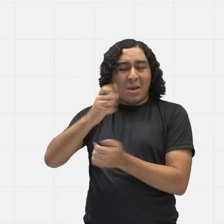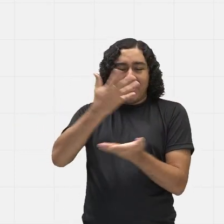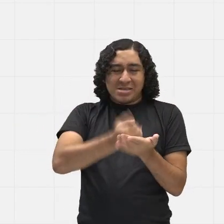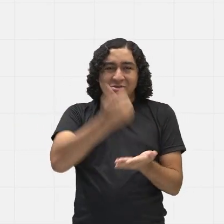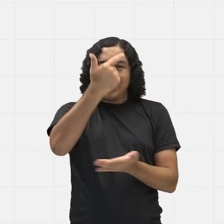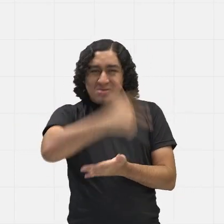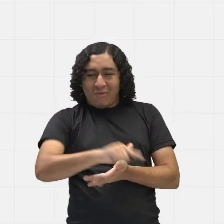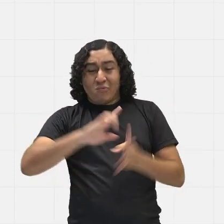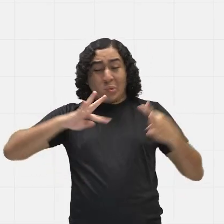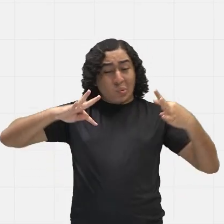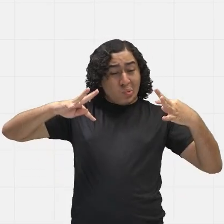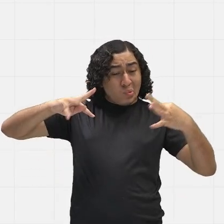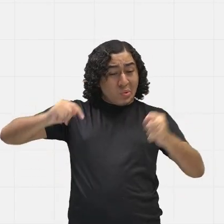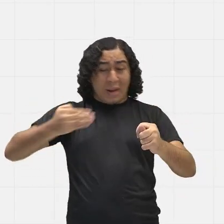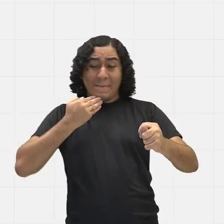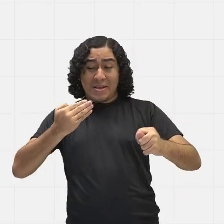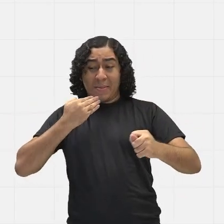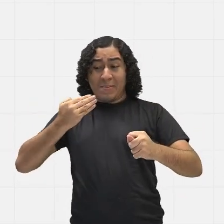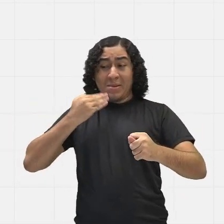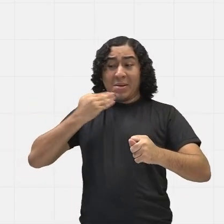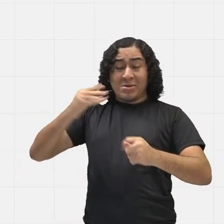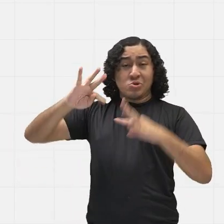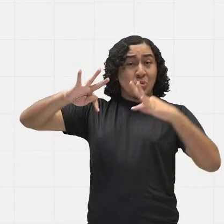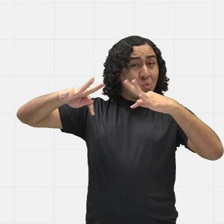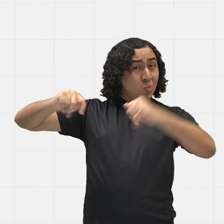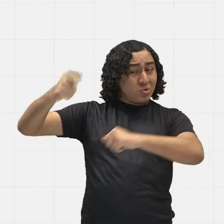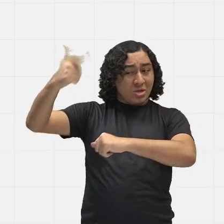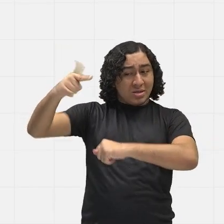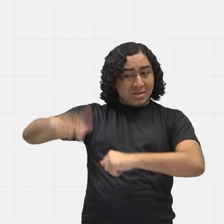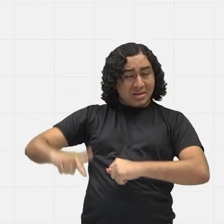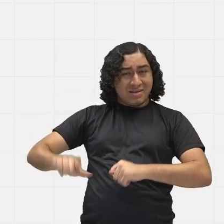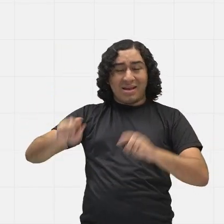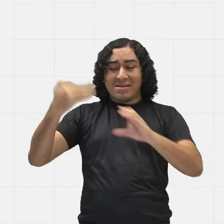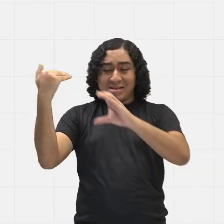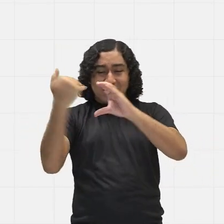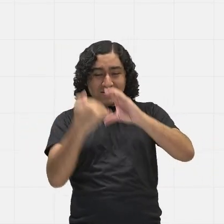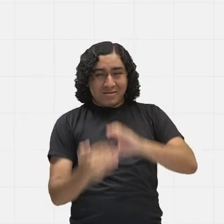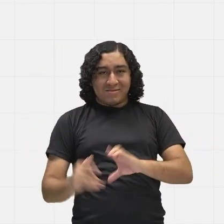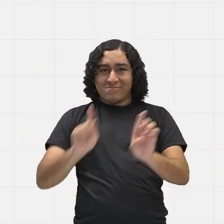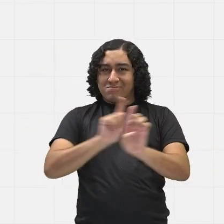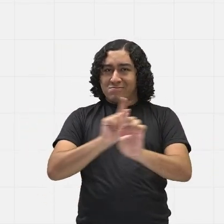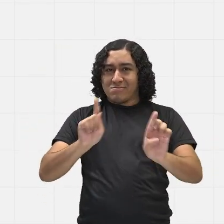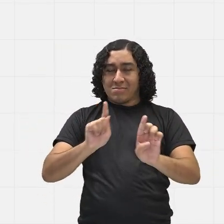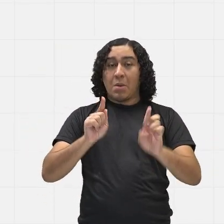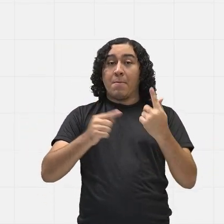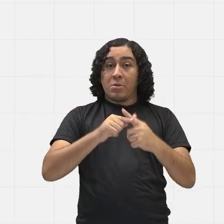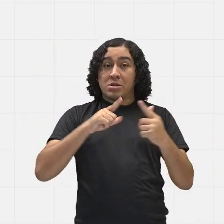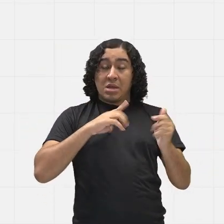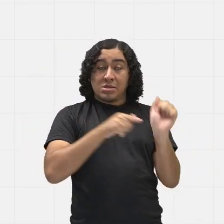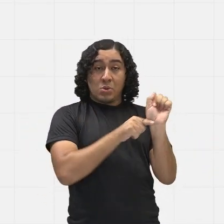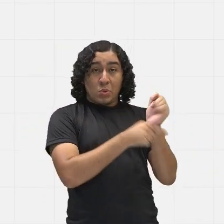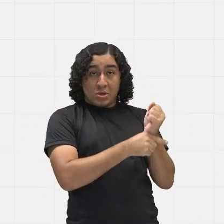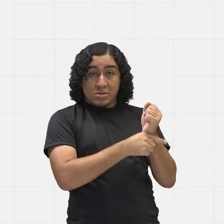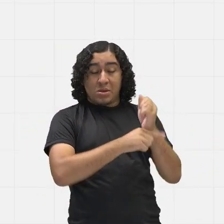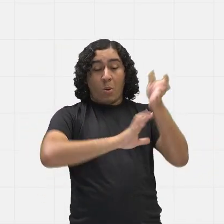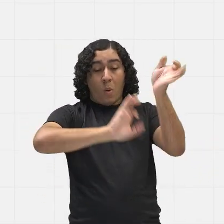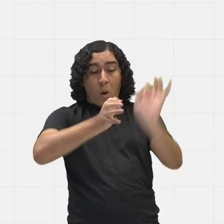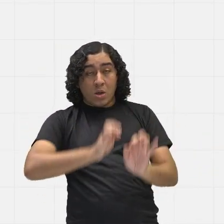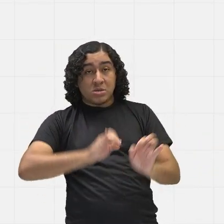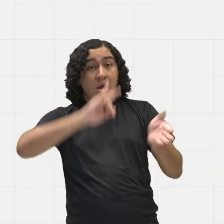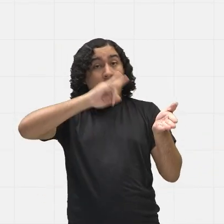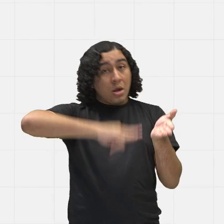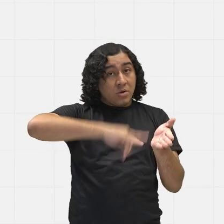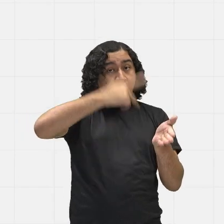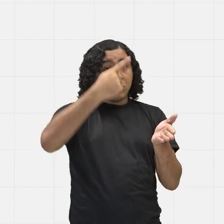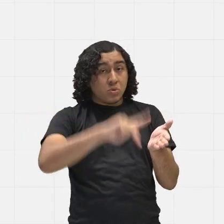tudo novamente aqui com o pessoal, com o CME Atende, tá bom? Então, a gente aconselha que você organize por